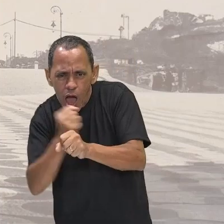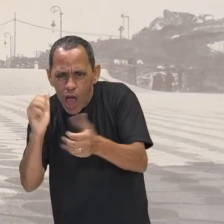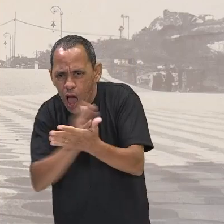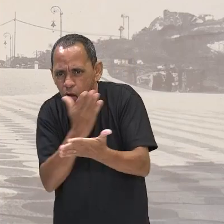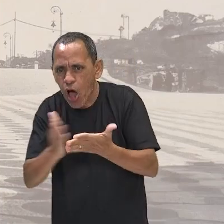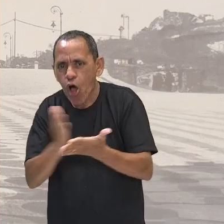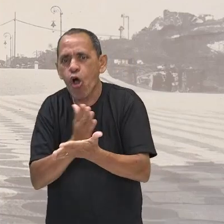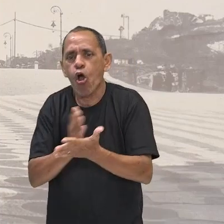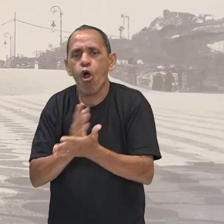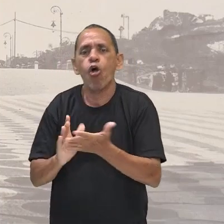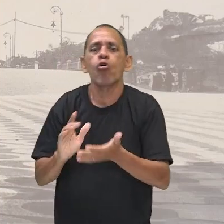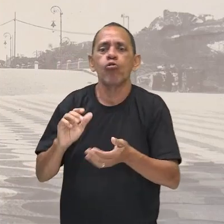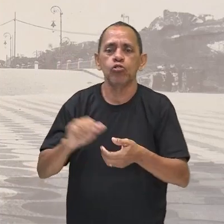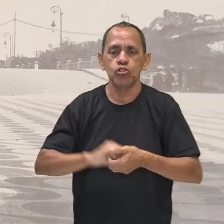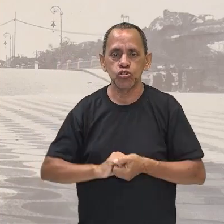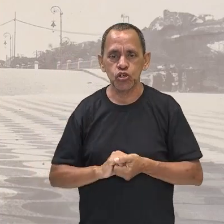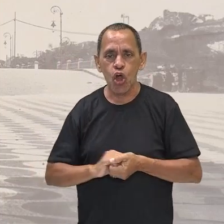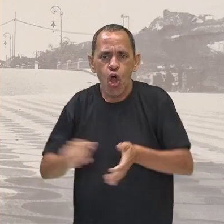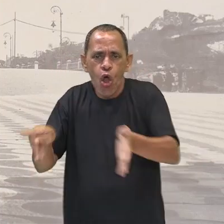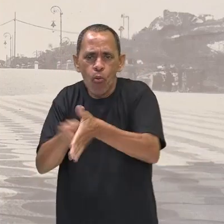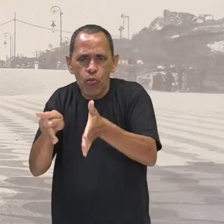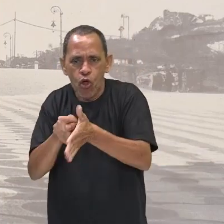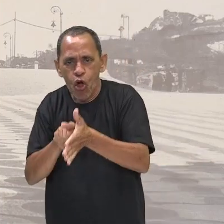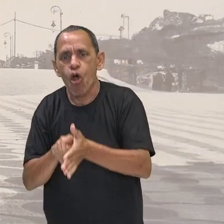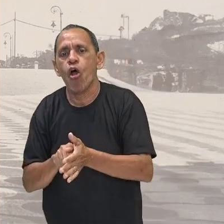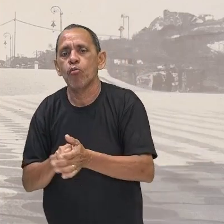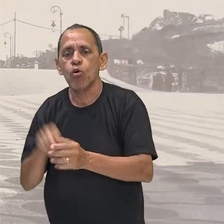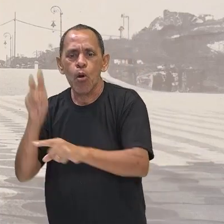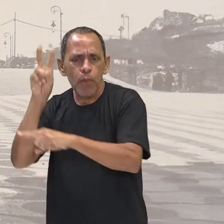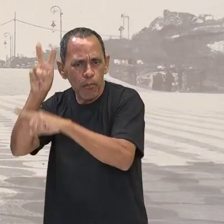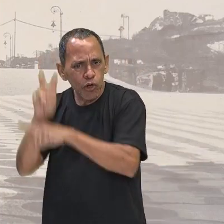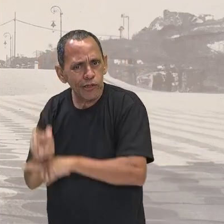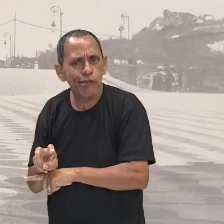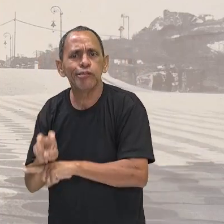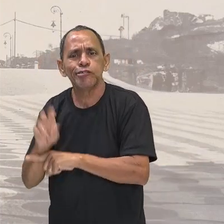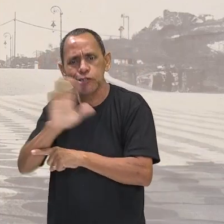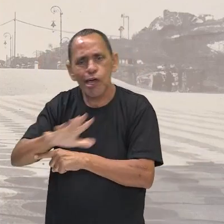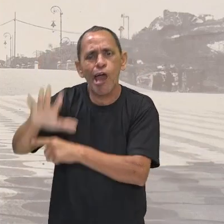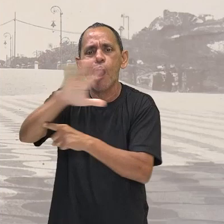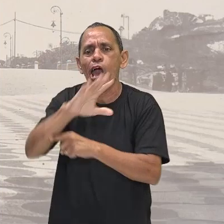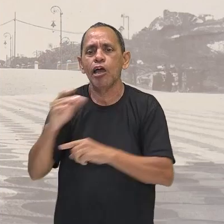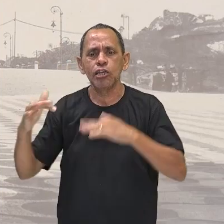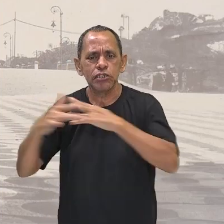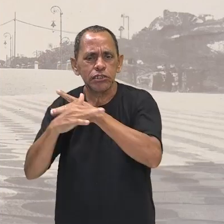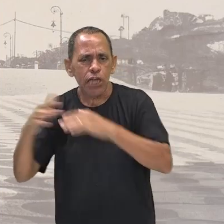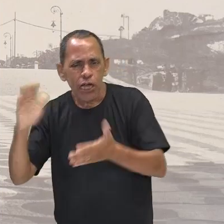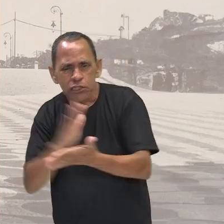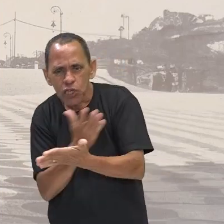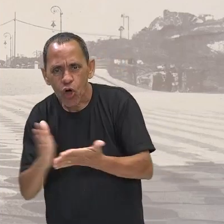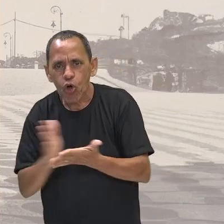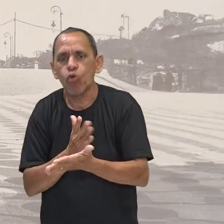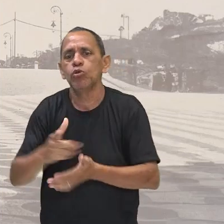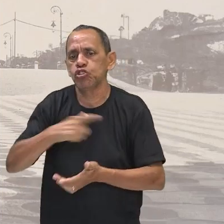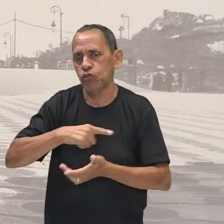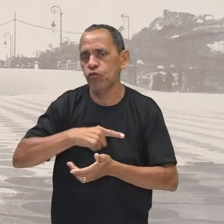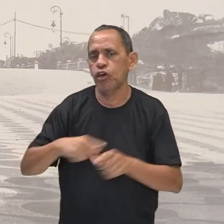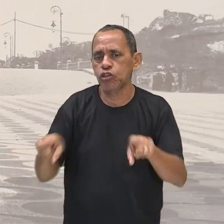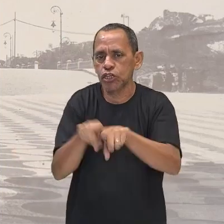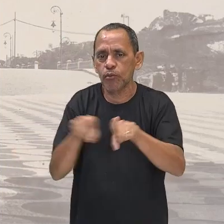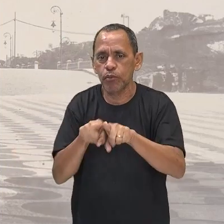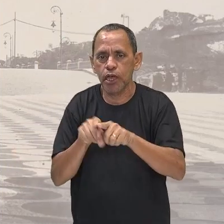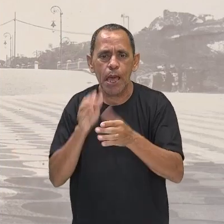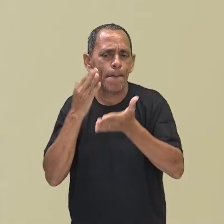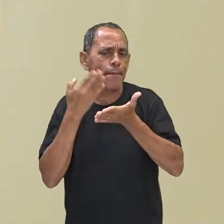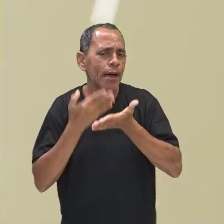do caudaloso rio Amazonas e também de seus afluentes. E algumas cidades, galera, acabaram surgindo a partir